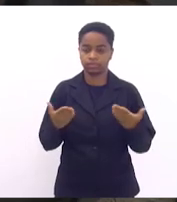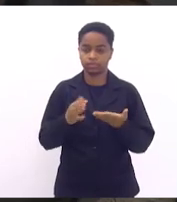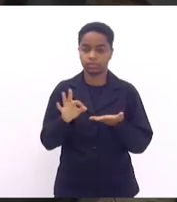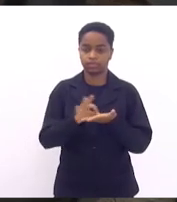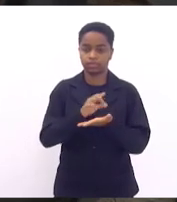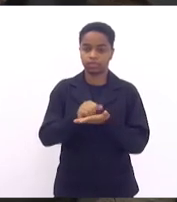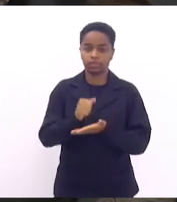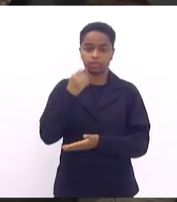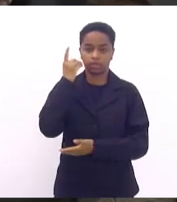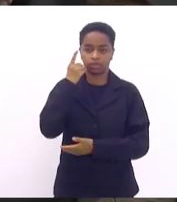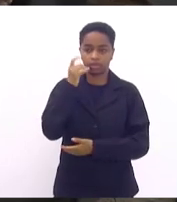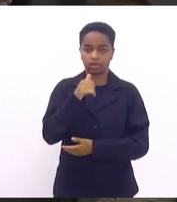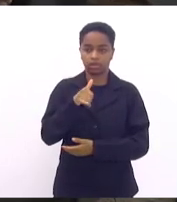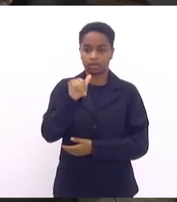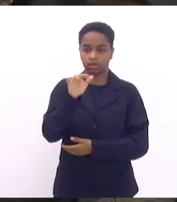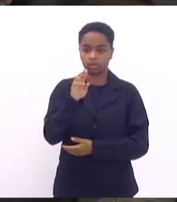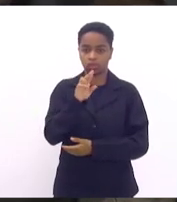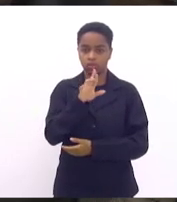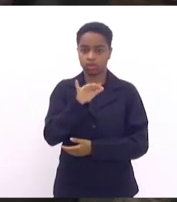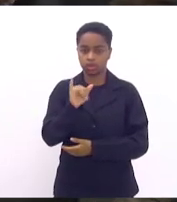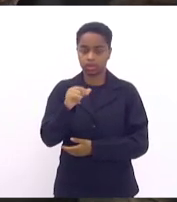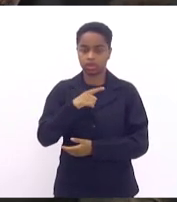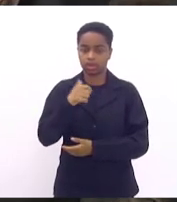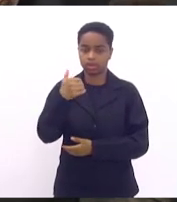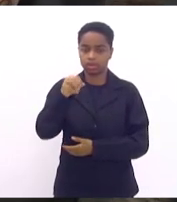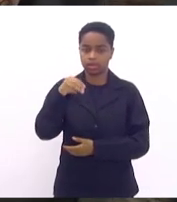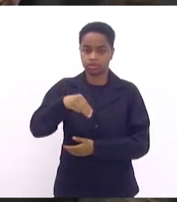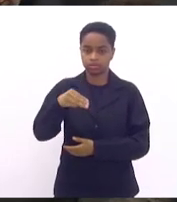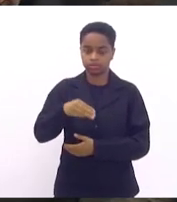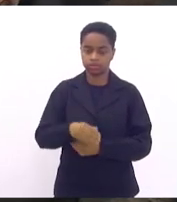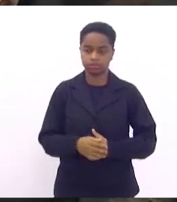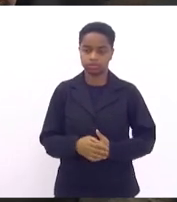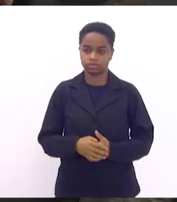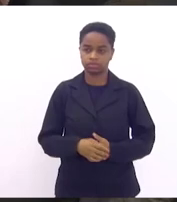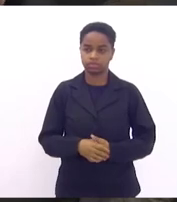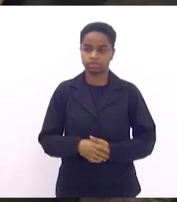deputado Yuri. Vossa Excelência dispõe de 10 minutos do tempo regimental.